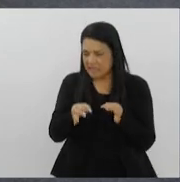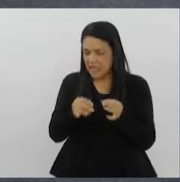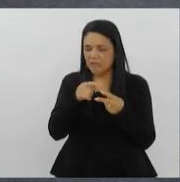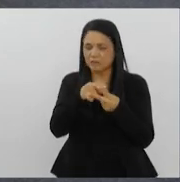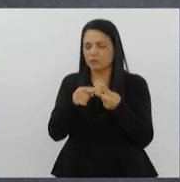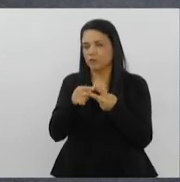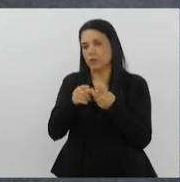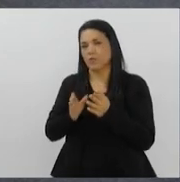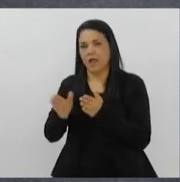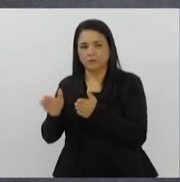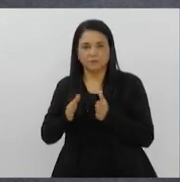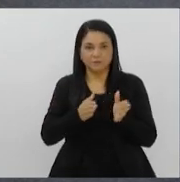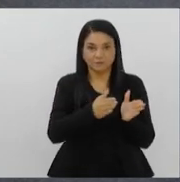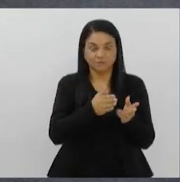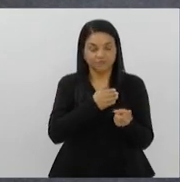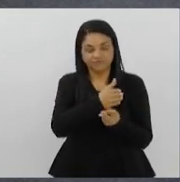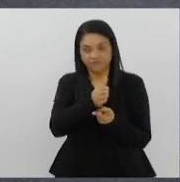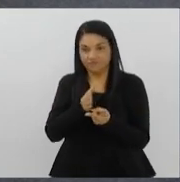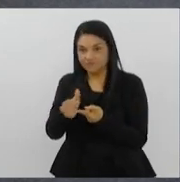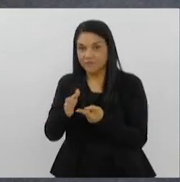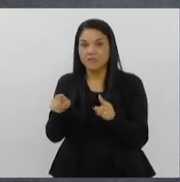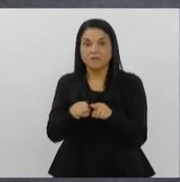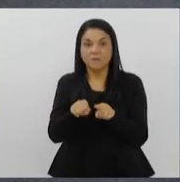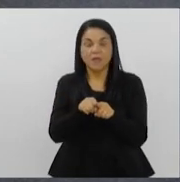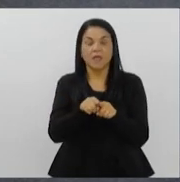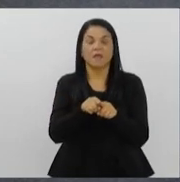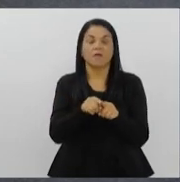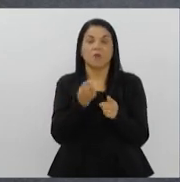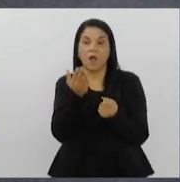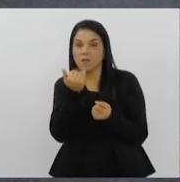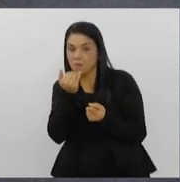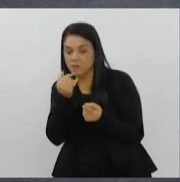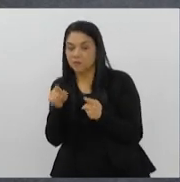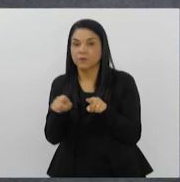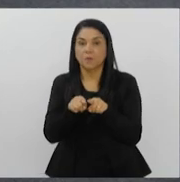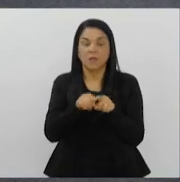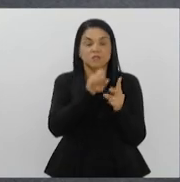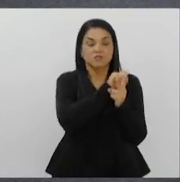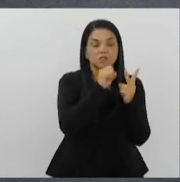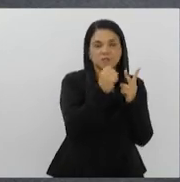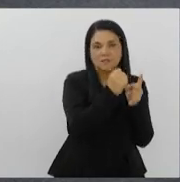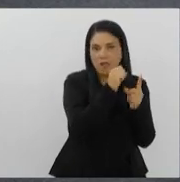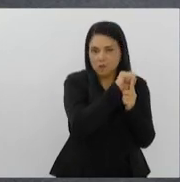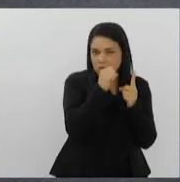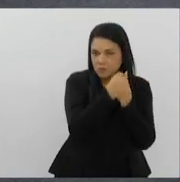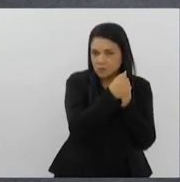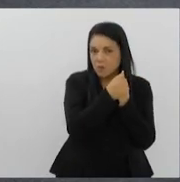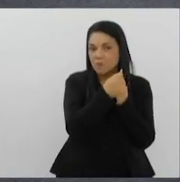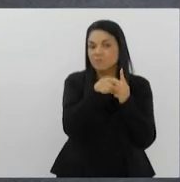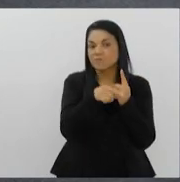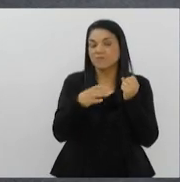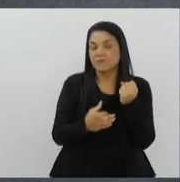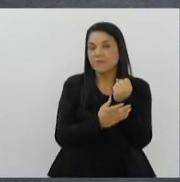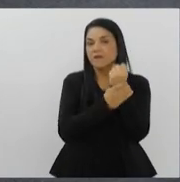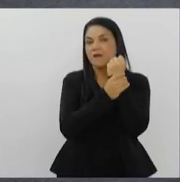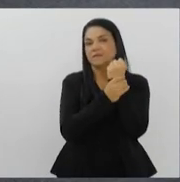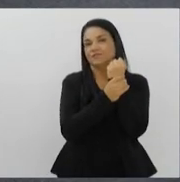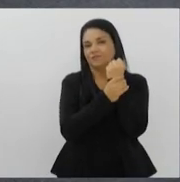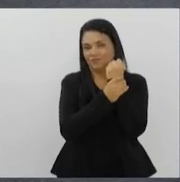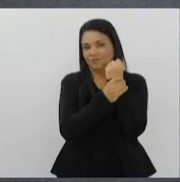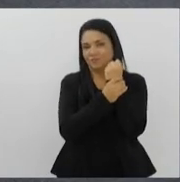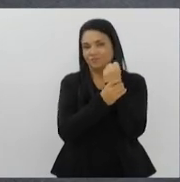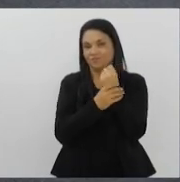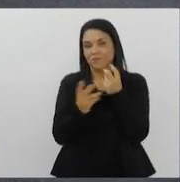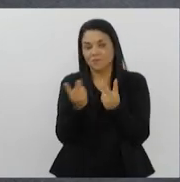nutricional, e no lado social, porque isso significa uma garantia para eles de rendimento e, portanto,